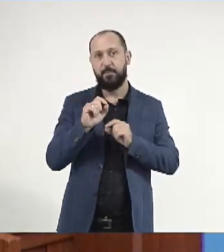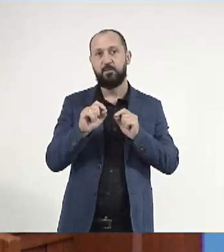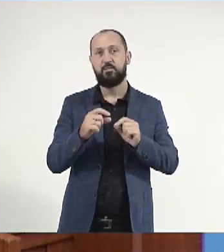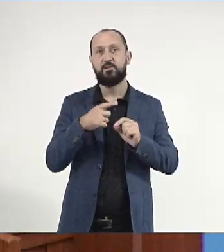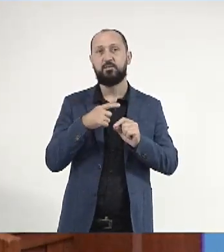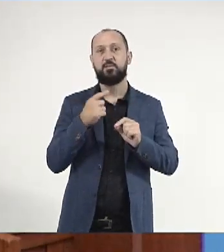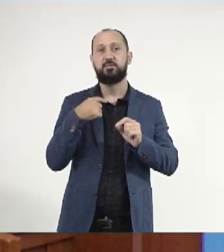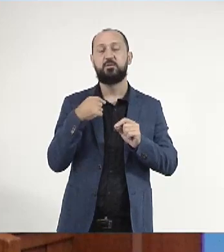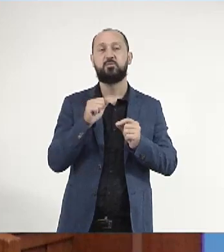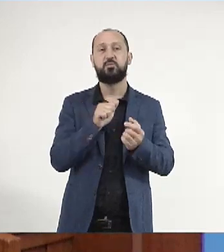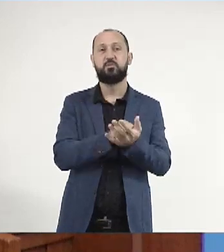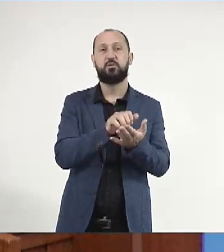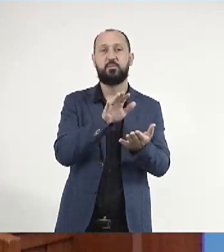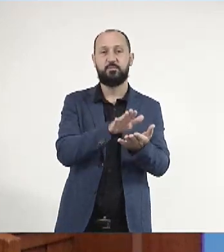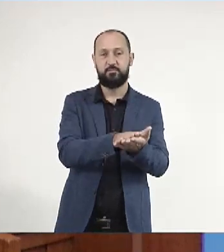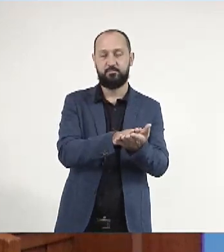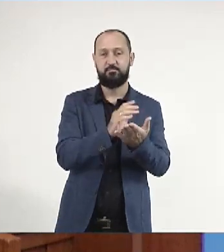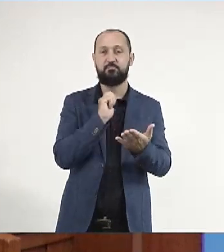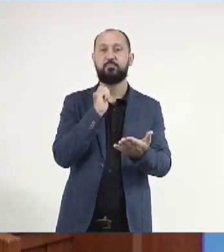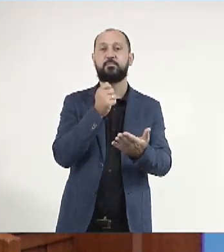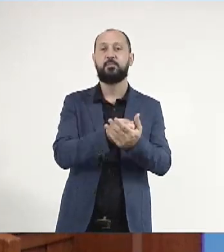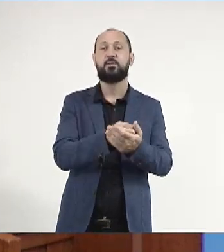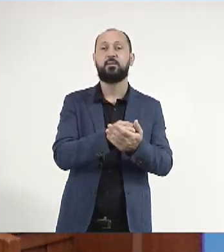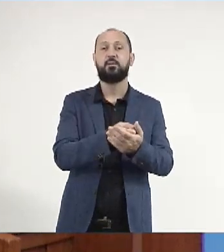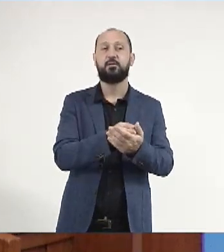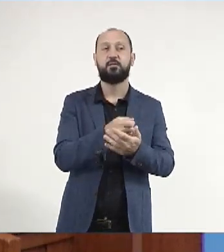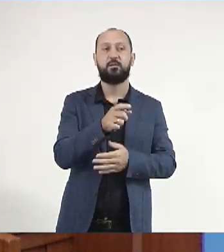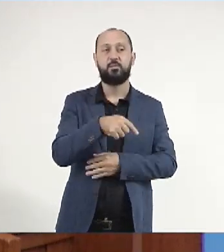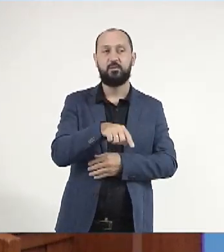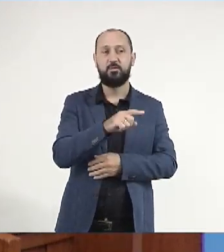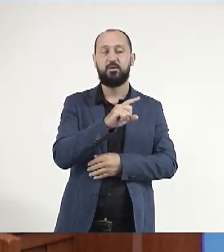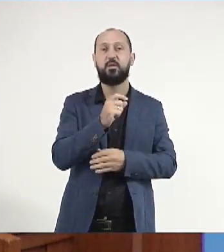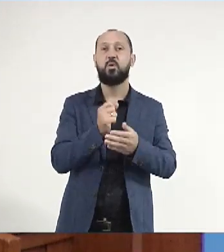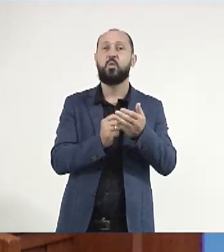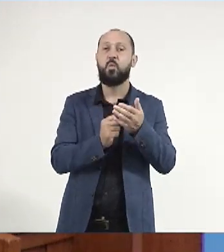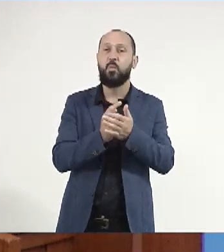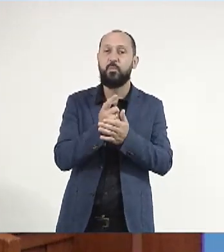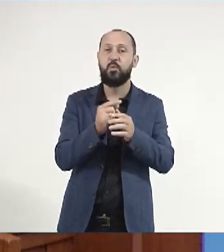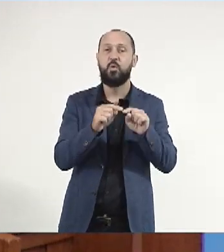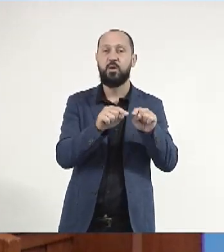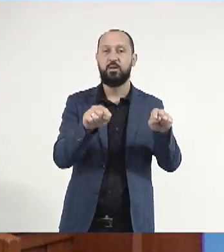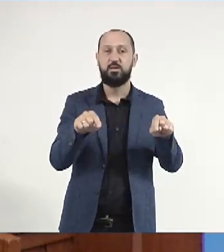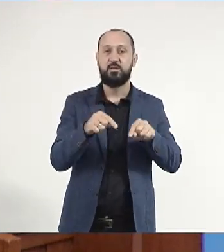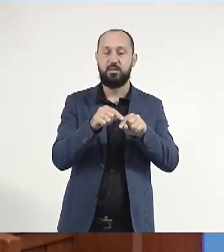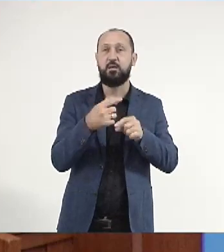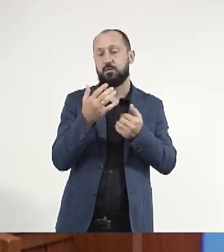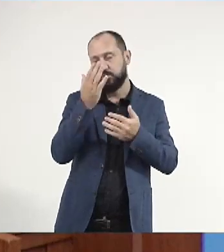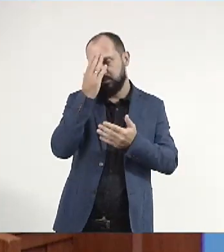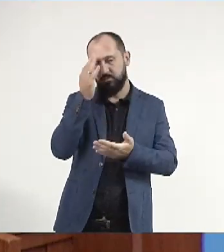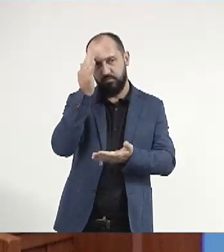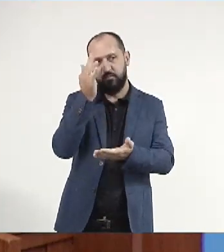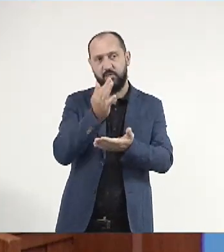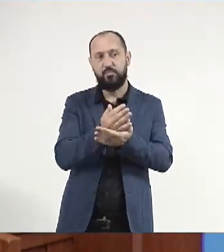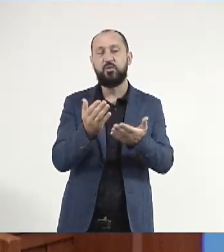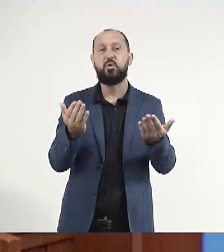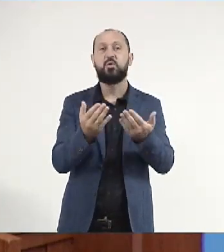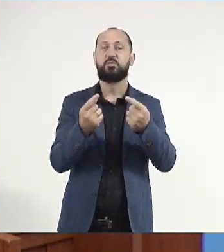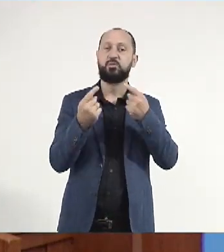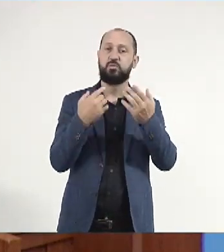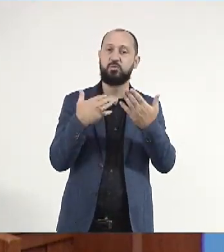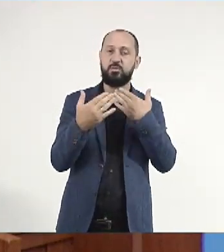da indenização daqueles que compraram essas terras de boa-fé, que hoje estão